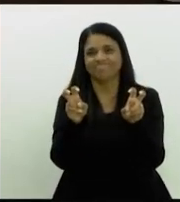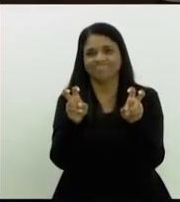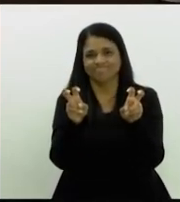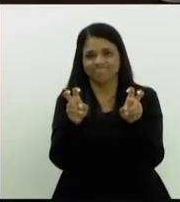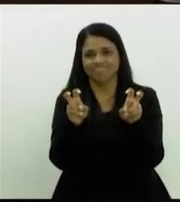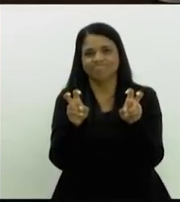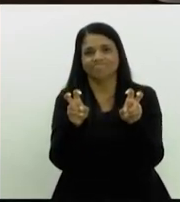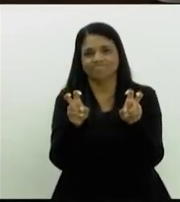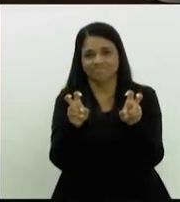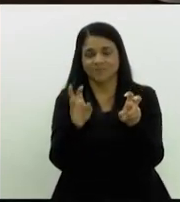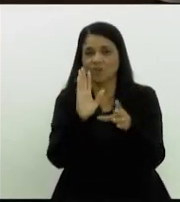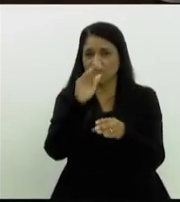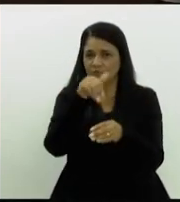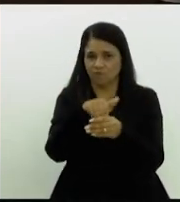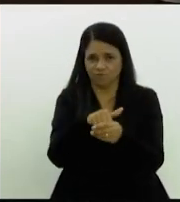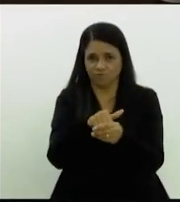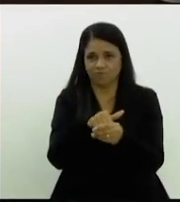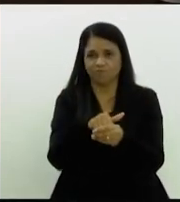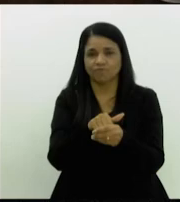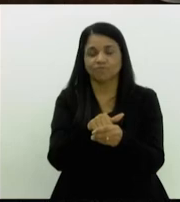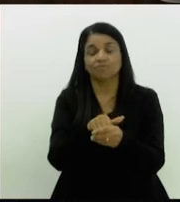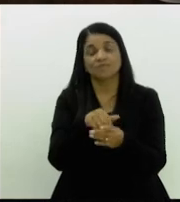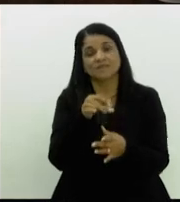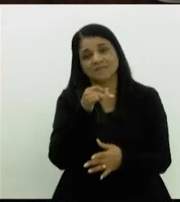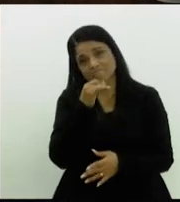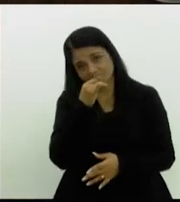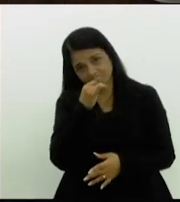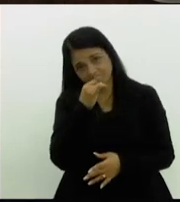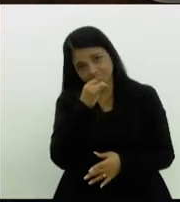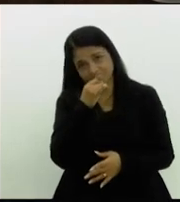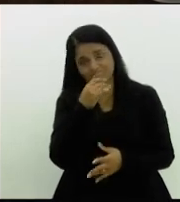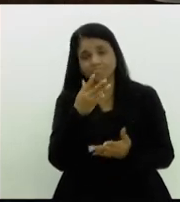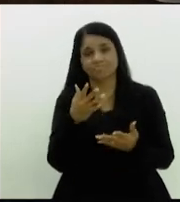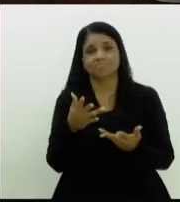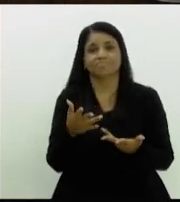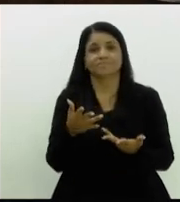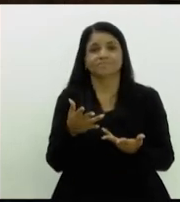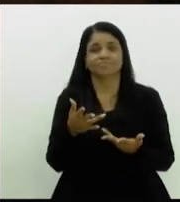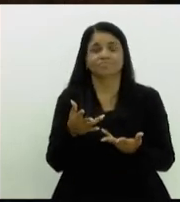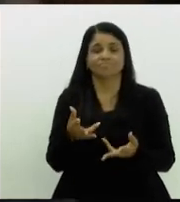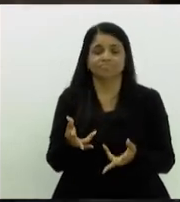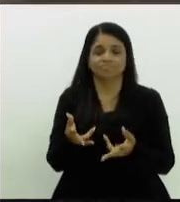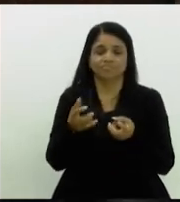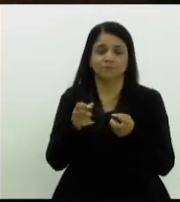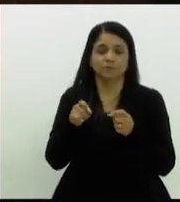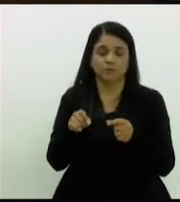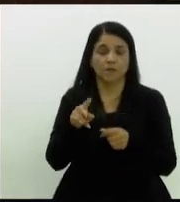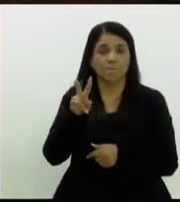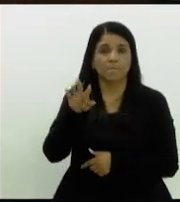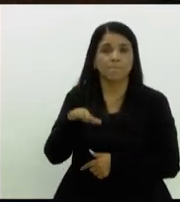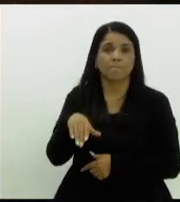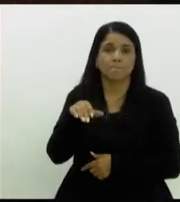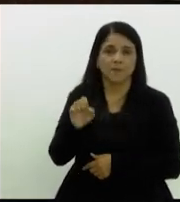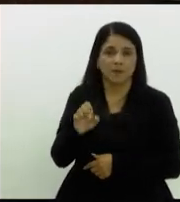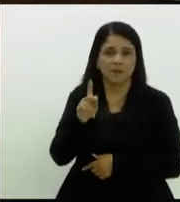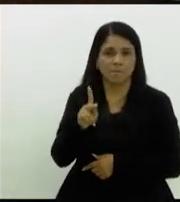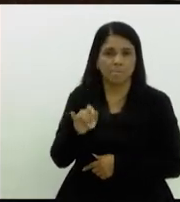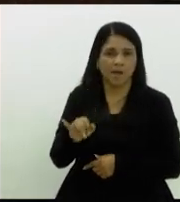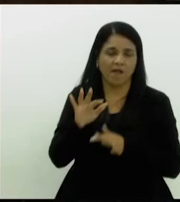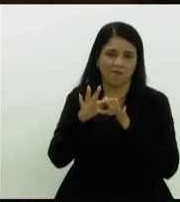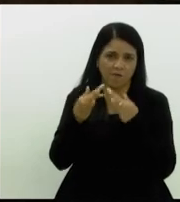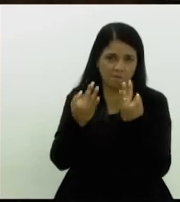mesmo assunto já votado. E, infelizmente, a gente vê aí, na ponta, as mães tendo,